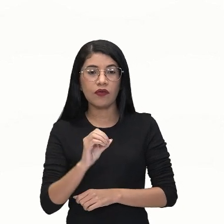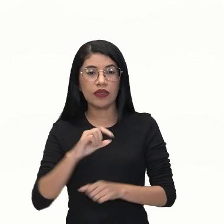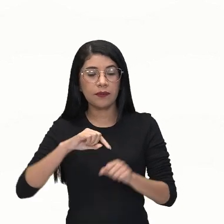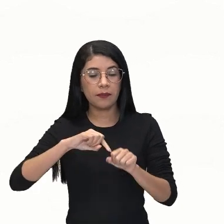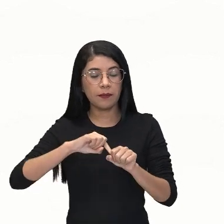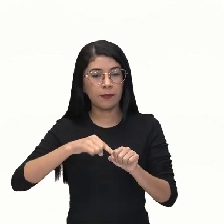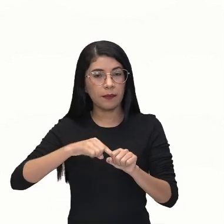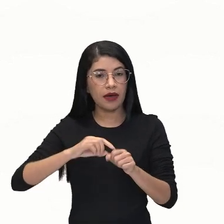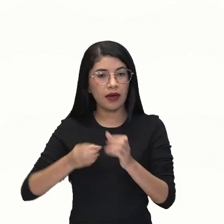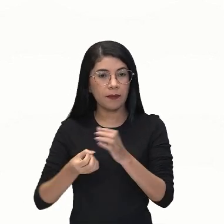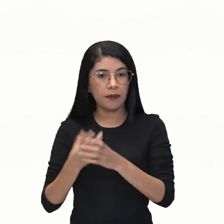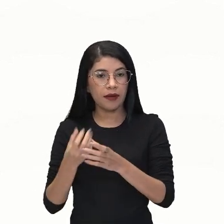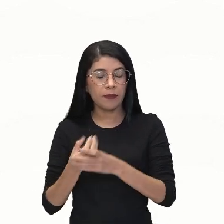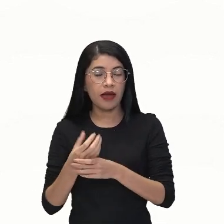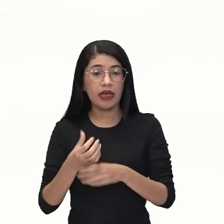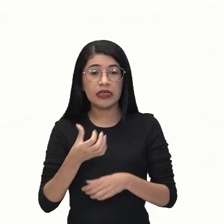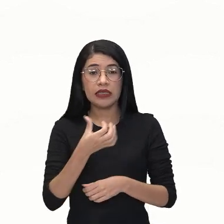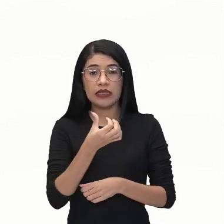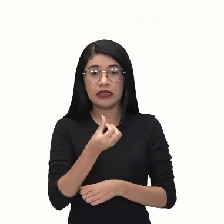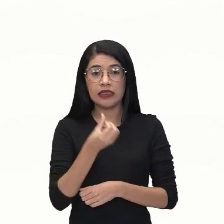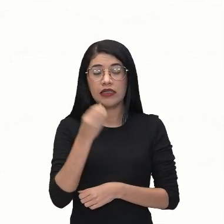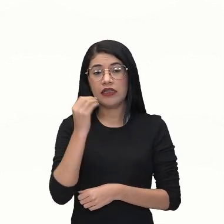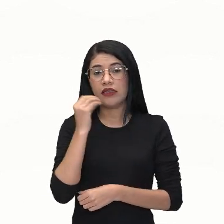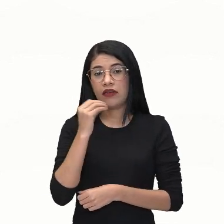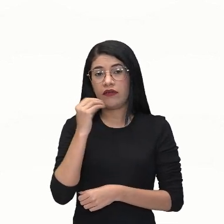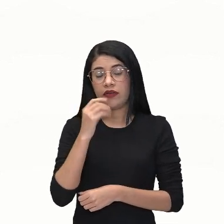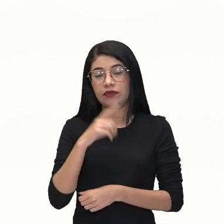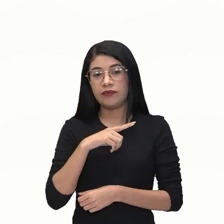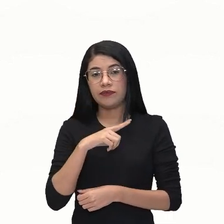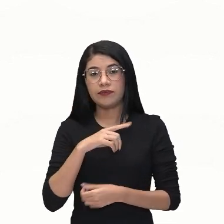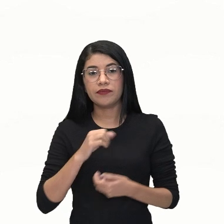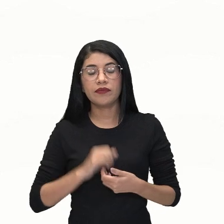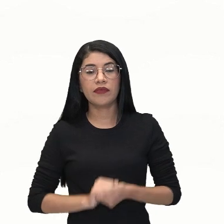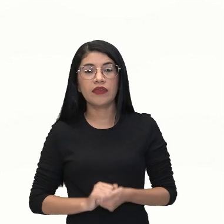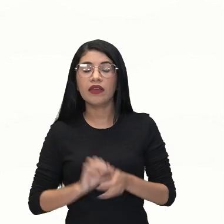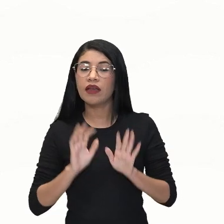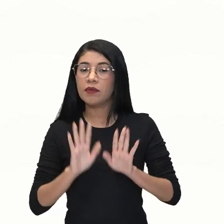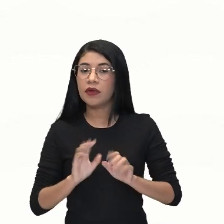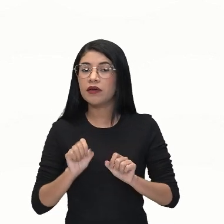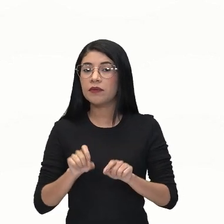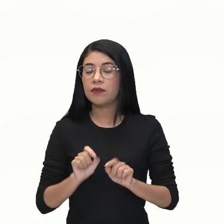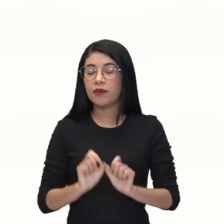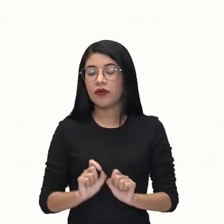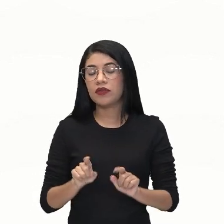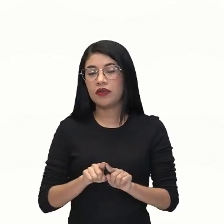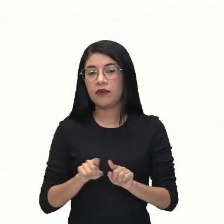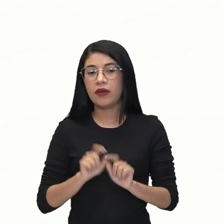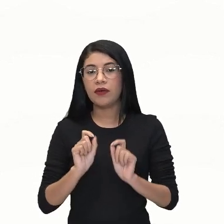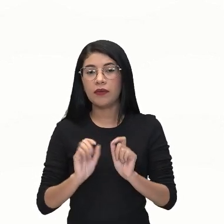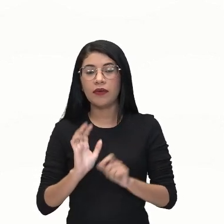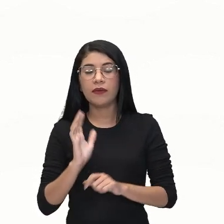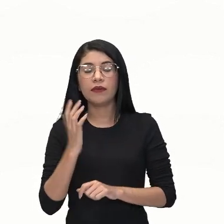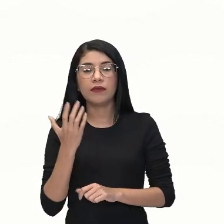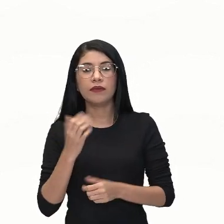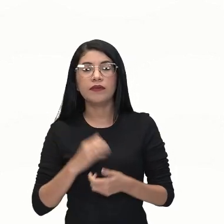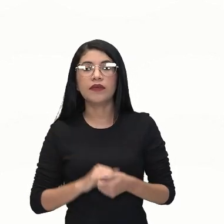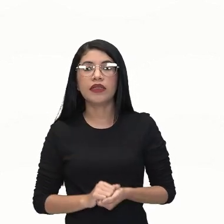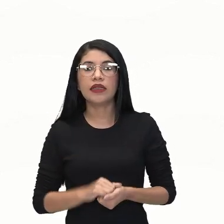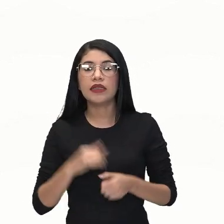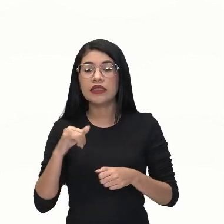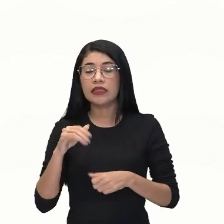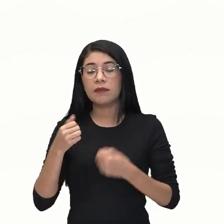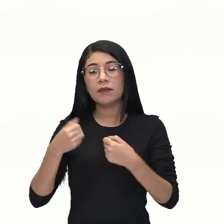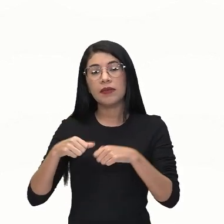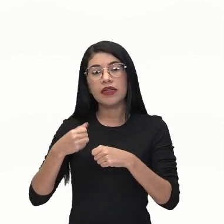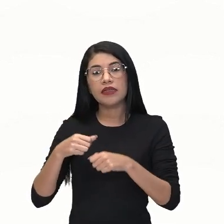6 deles são defeituosos. Mas pode ser que, de repente, também você tenha necessidade